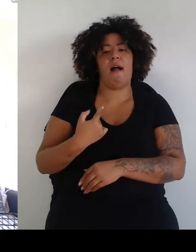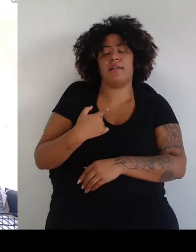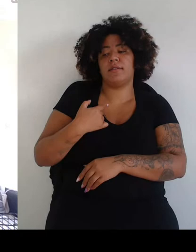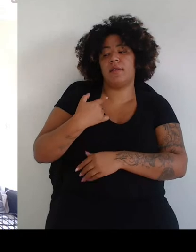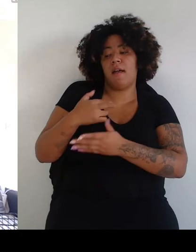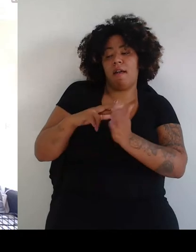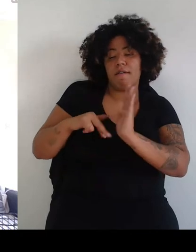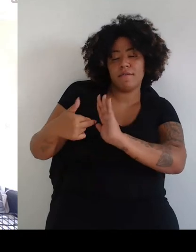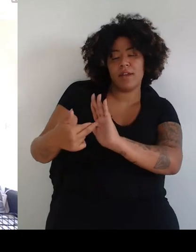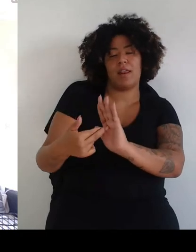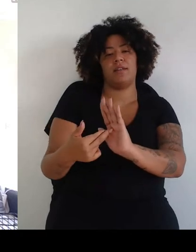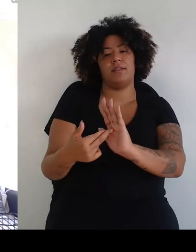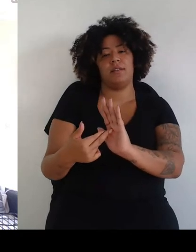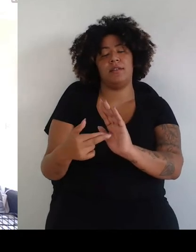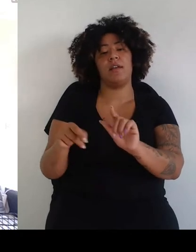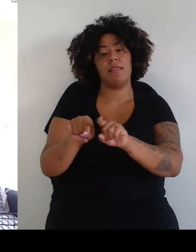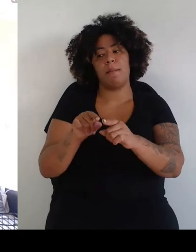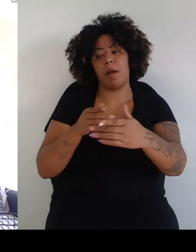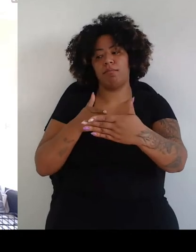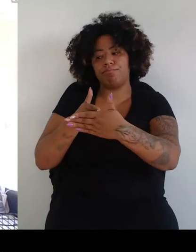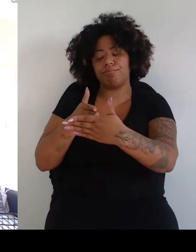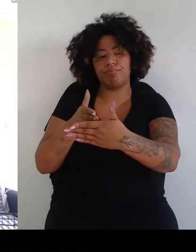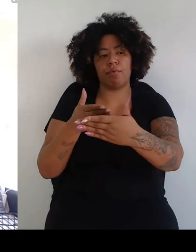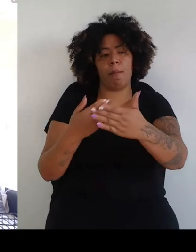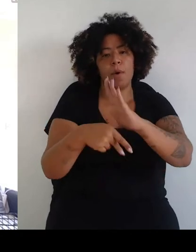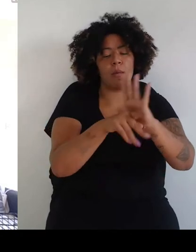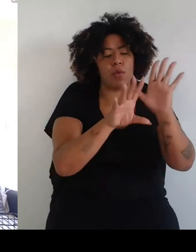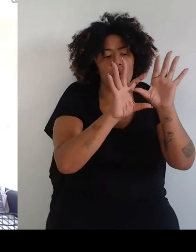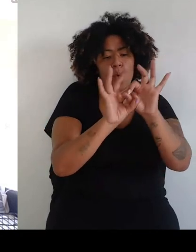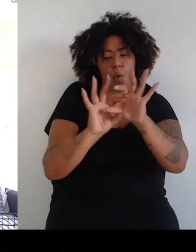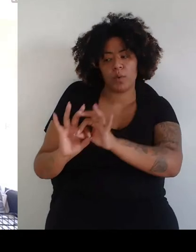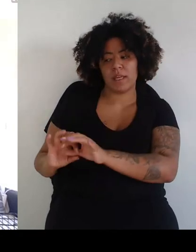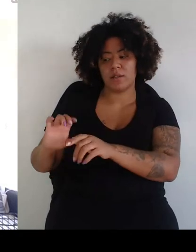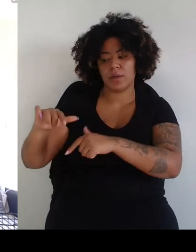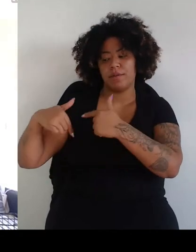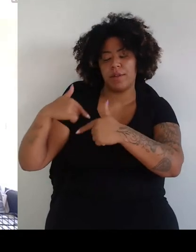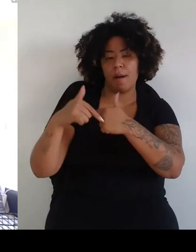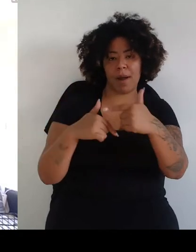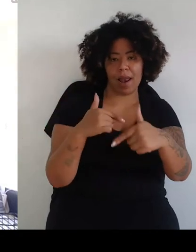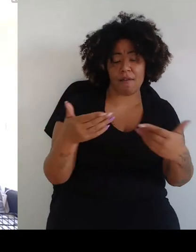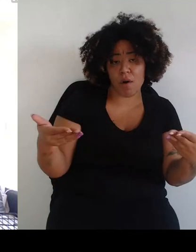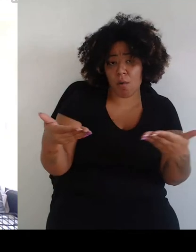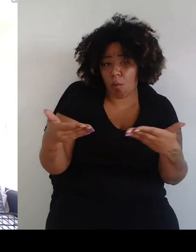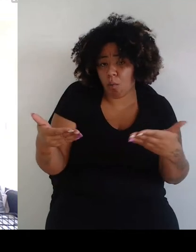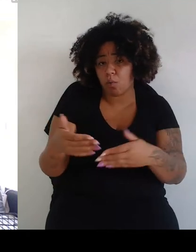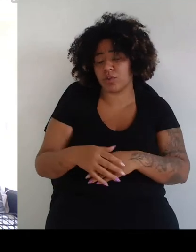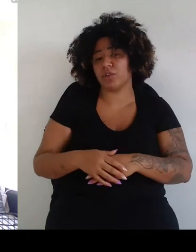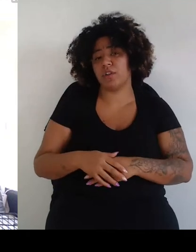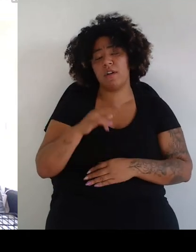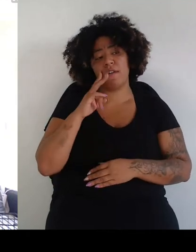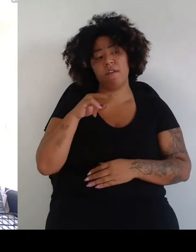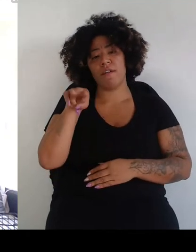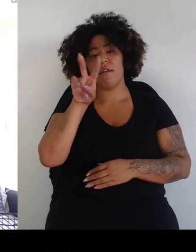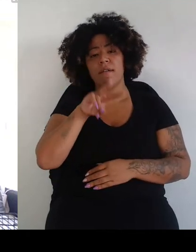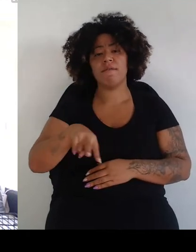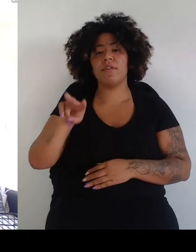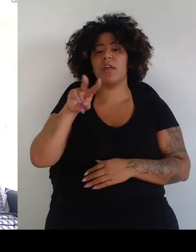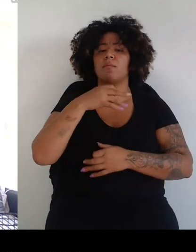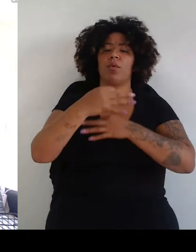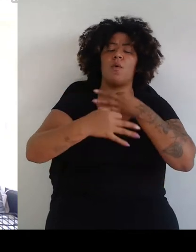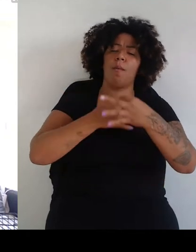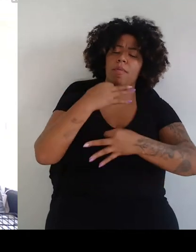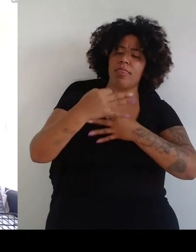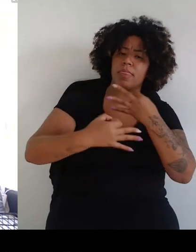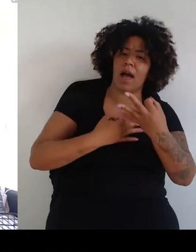nas limitações do contexto em que ele trabalhava hoje vimos vários comentários sobre essas